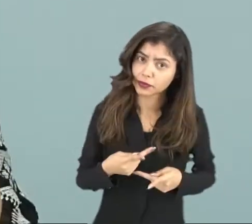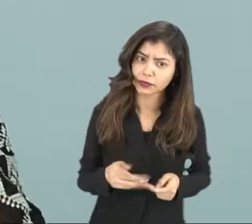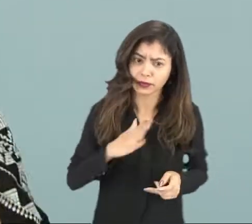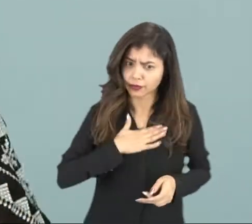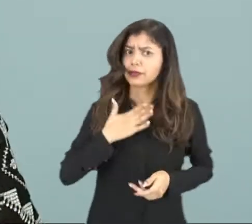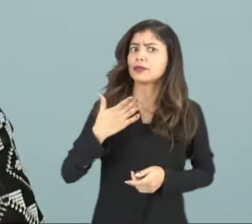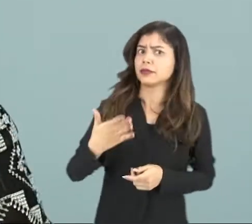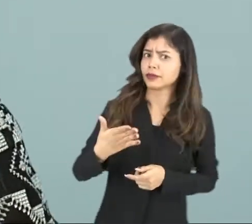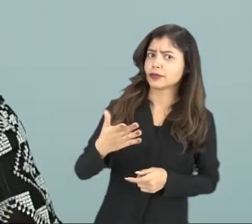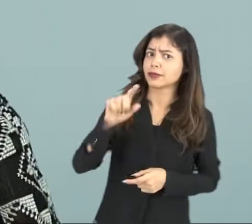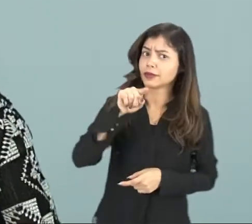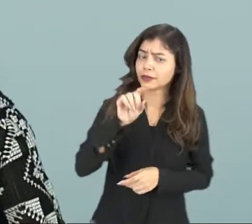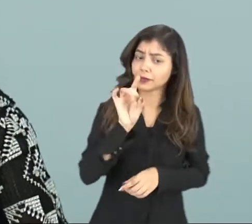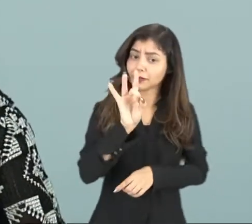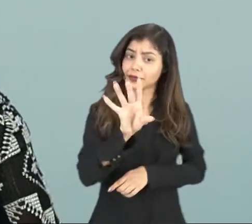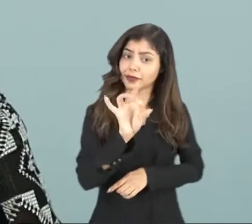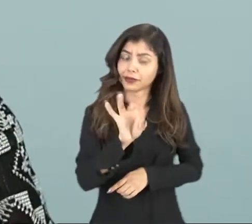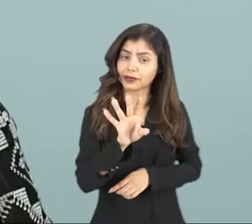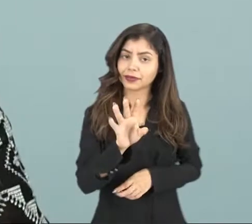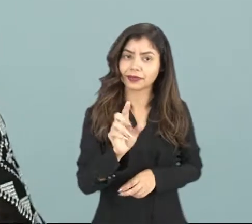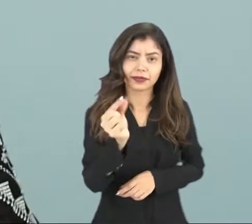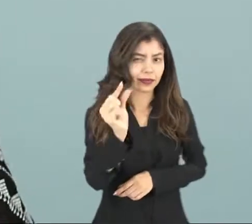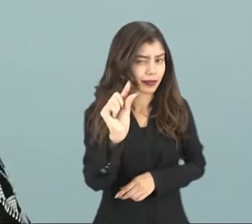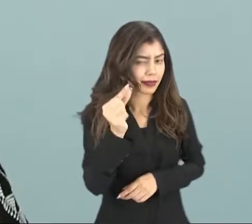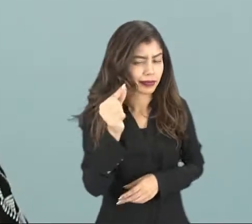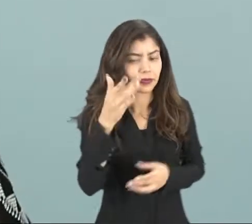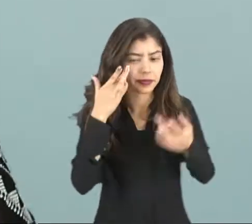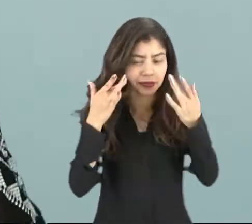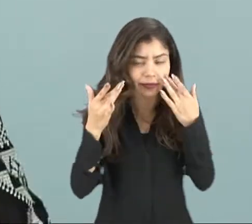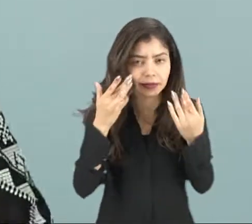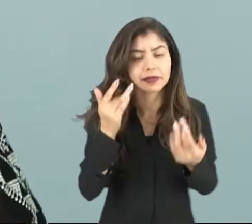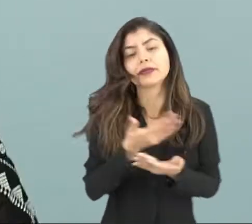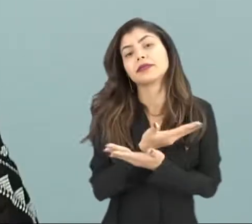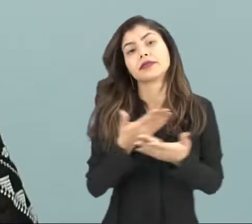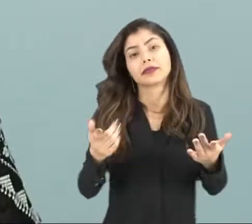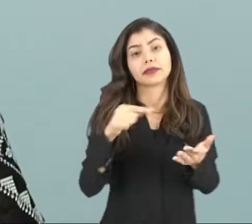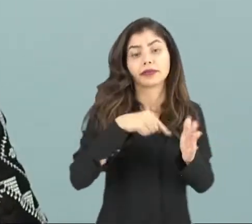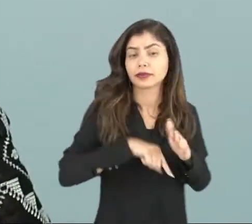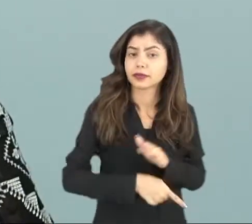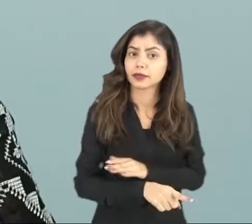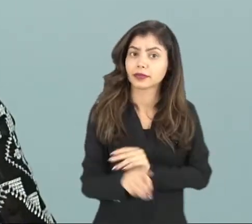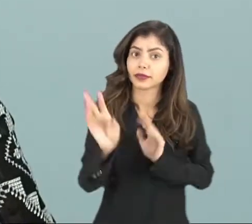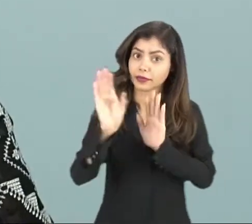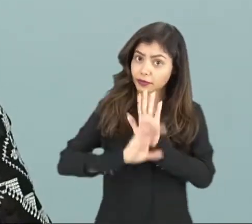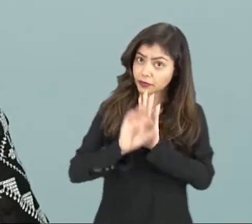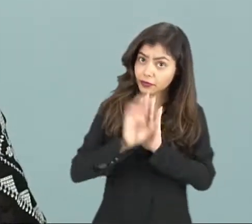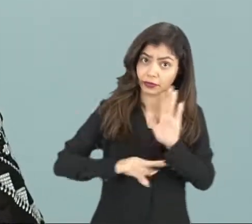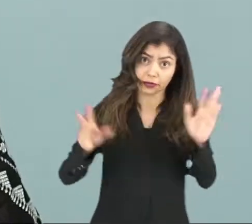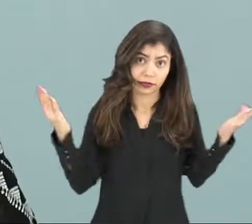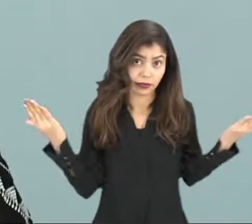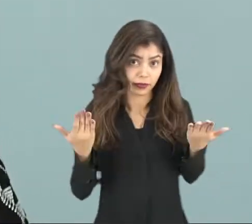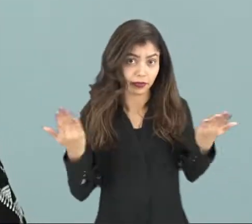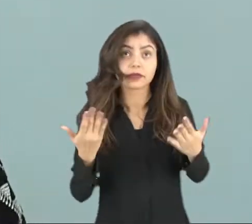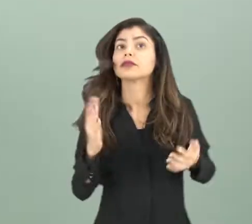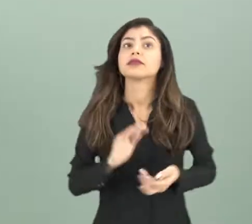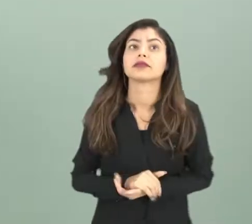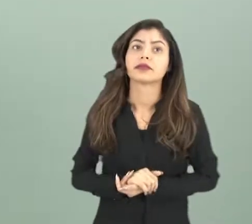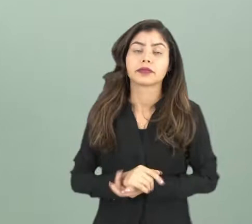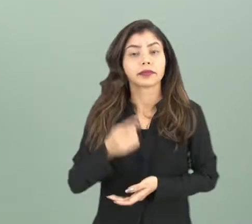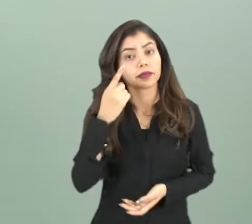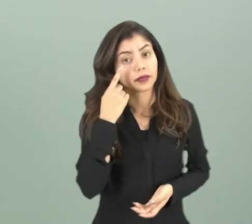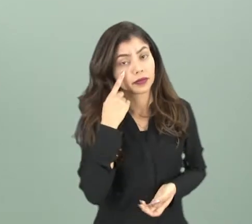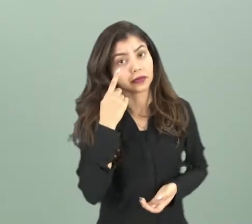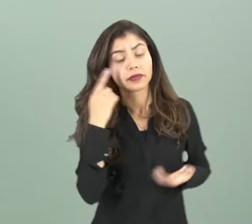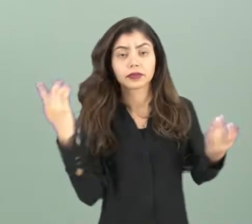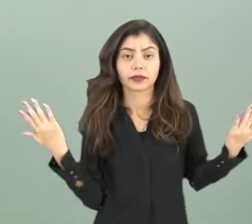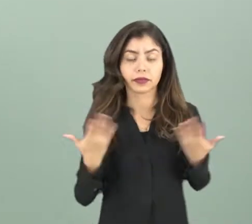se assuste que isso foi apenas uma pequena encenação para a gente introduzir o nosso assunto de hoje, tá bom? Hoje